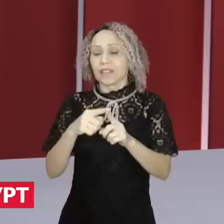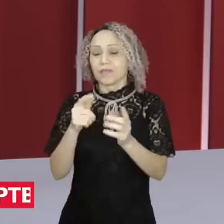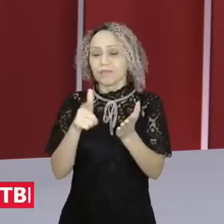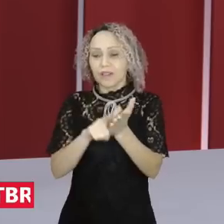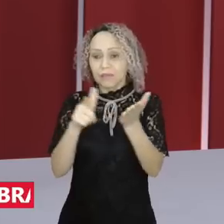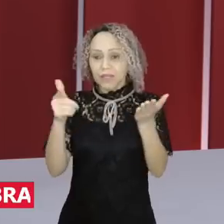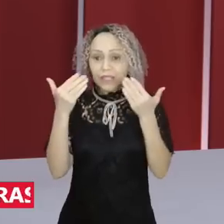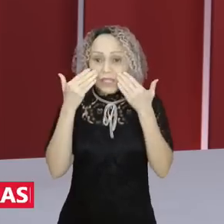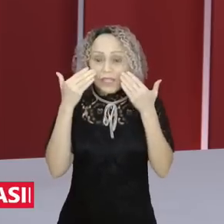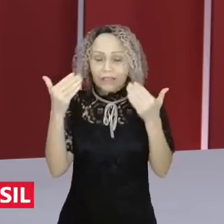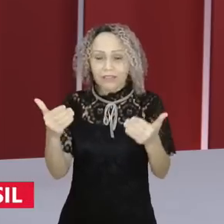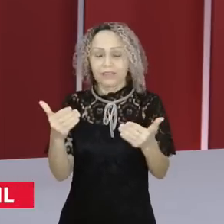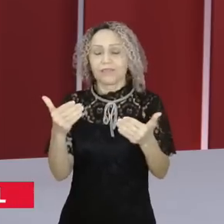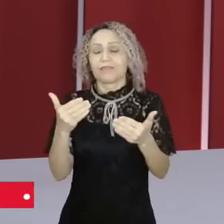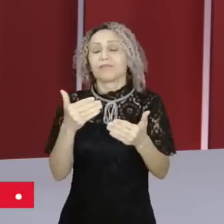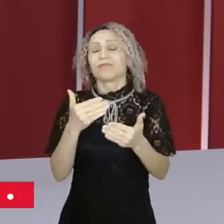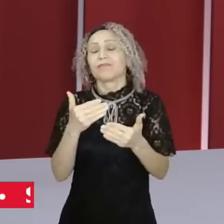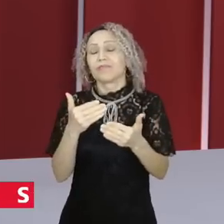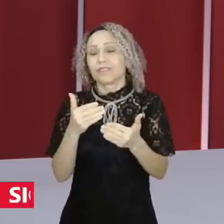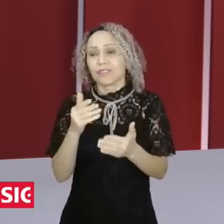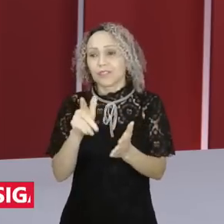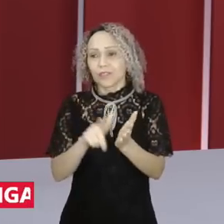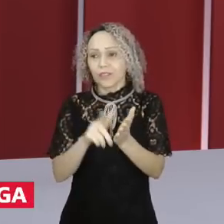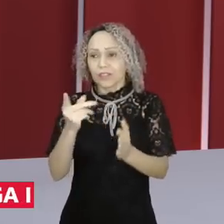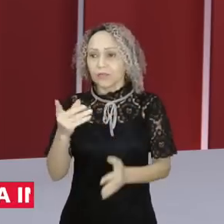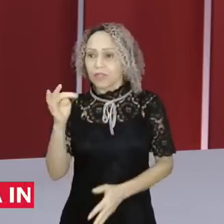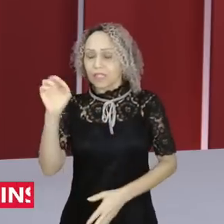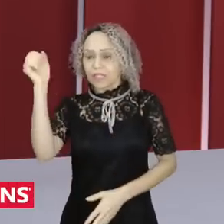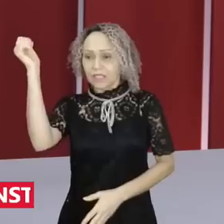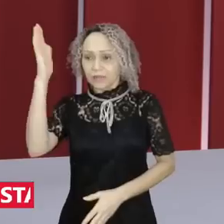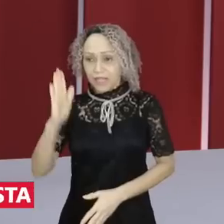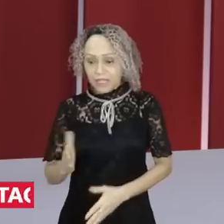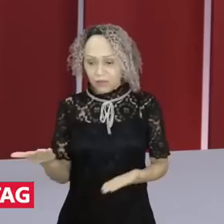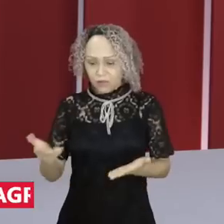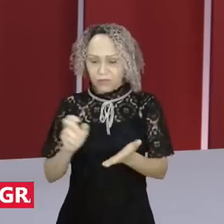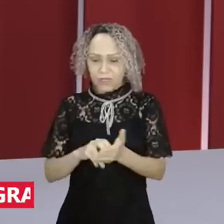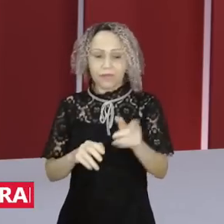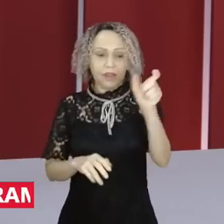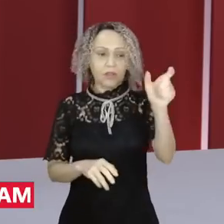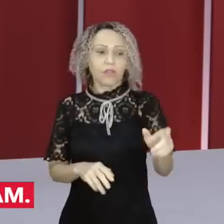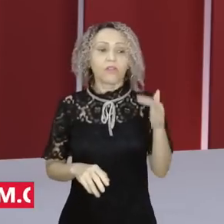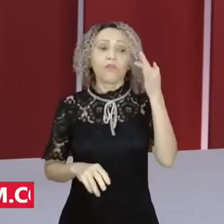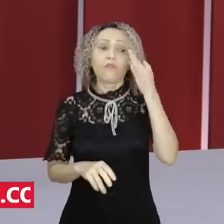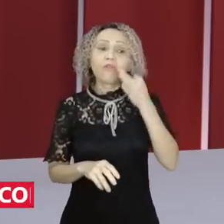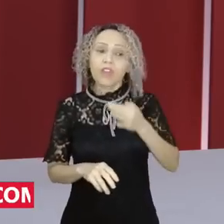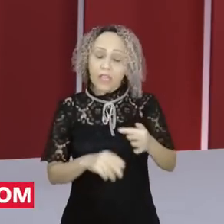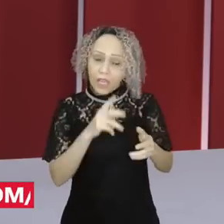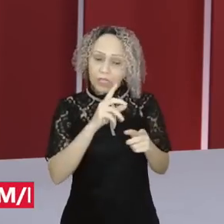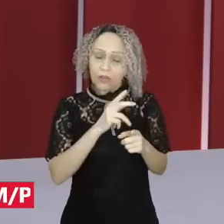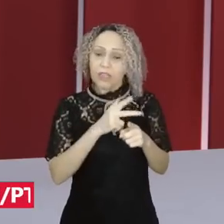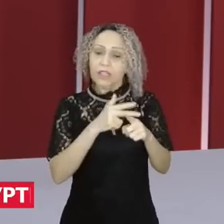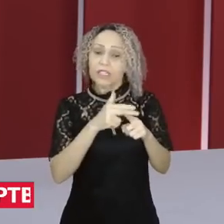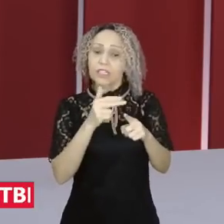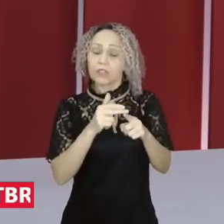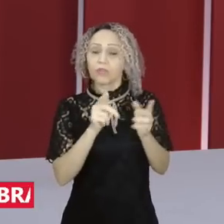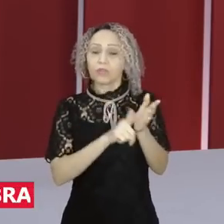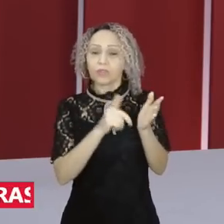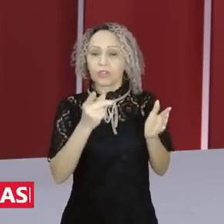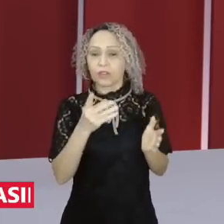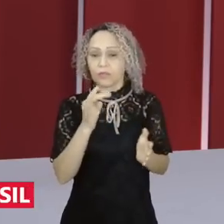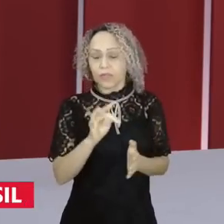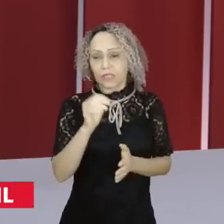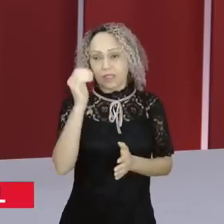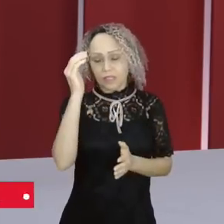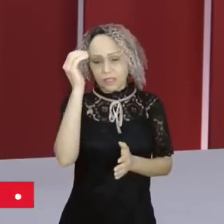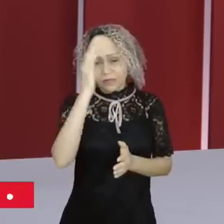PT Brasil, nesta manhã. Vamos conversar agora com o editor do portal de notícias do PT Nacional, Fernando Brasil. Ele vai retomar